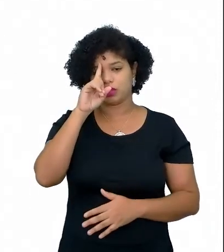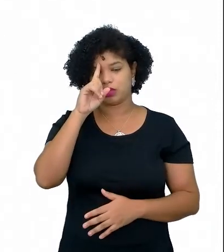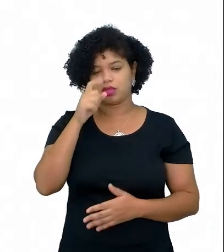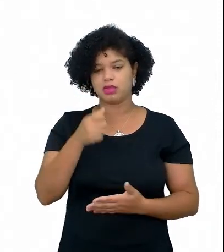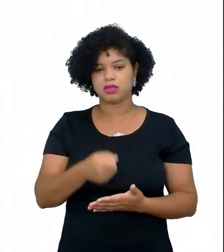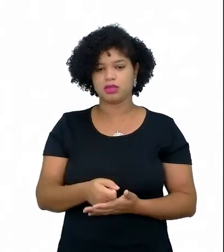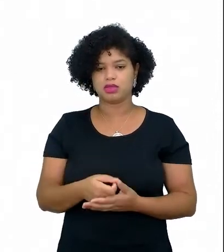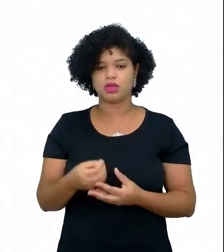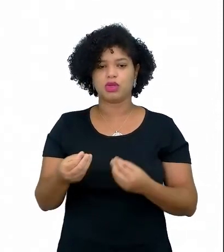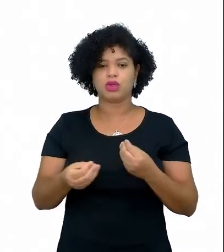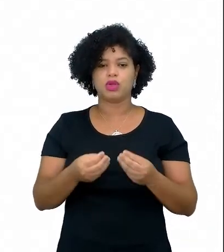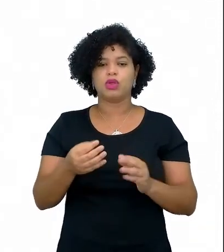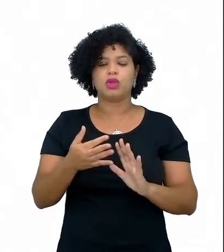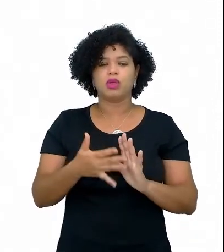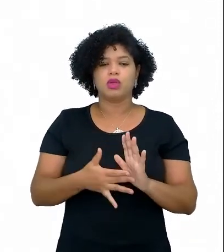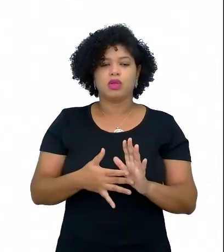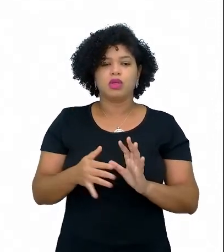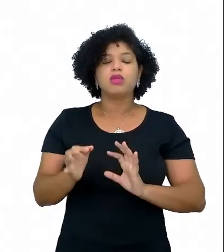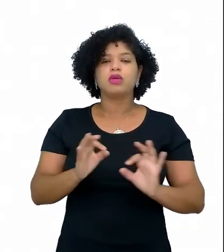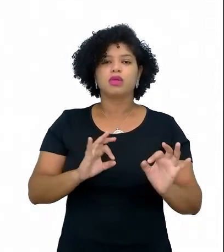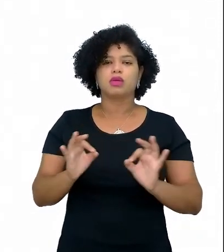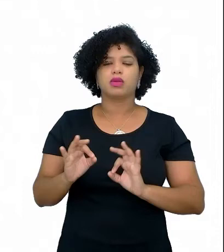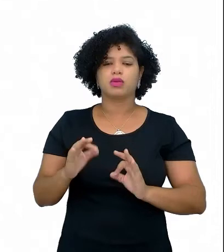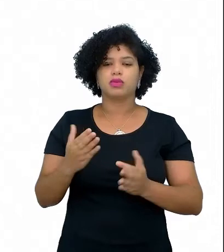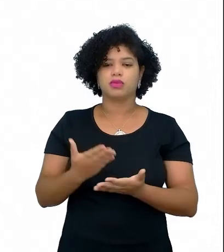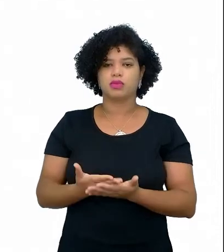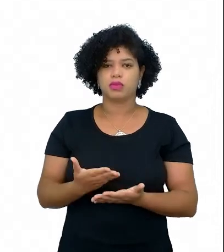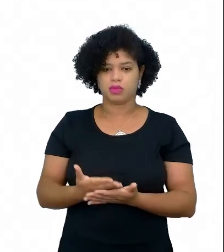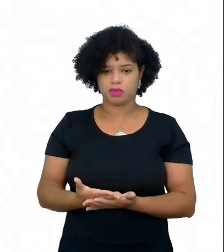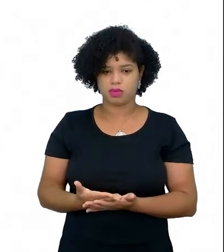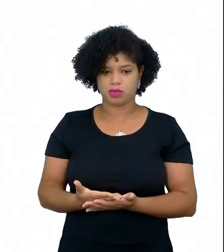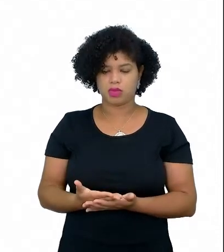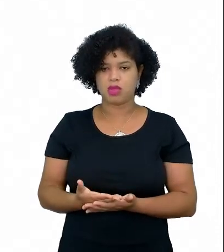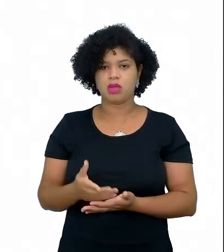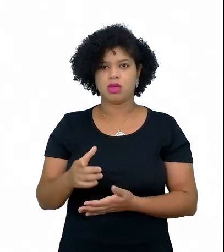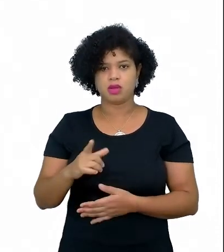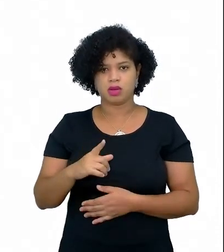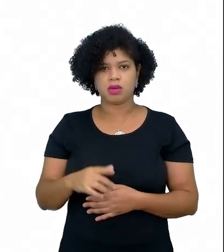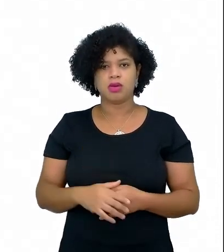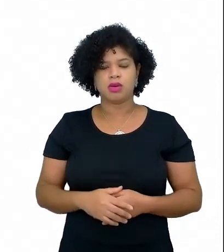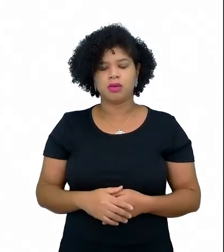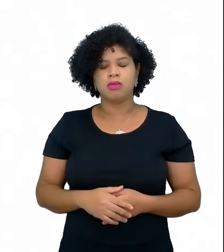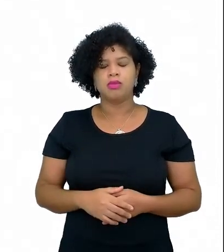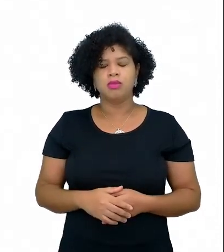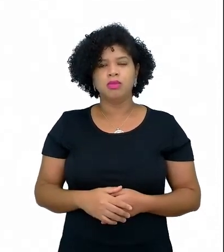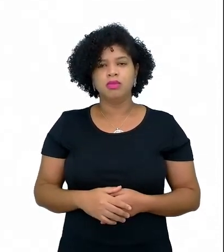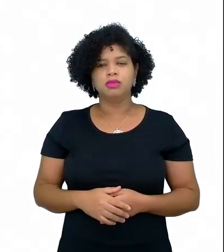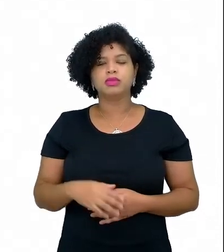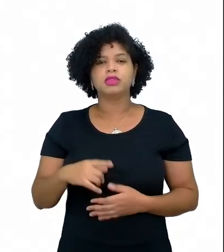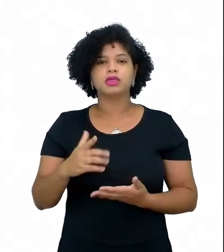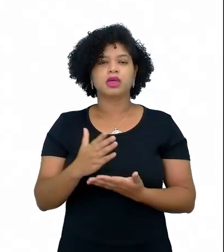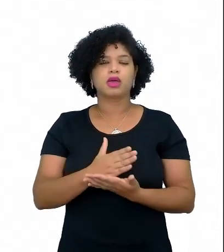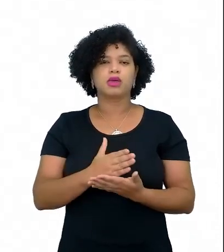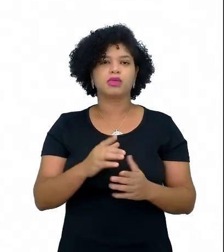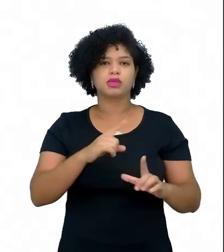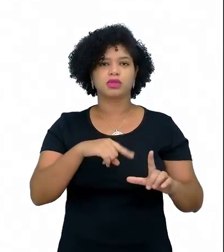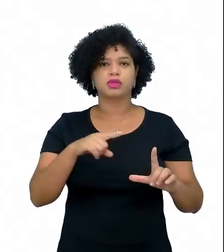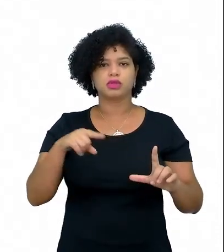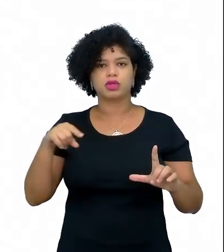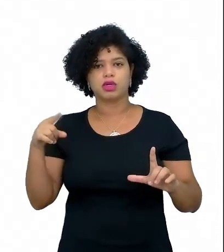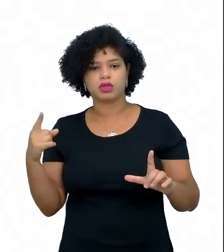reflita sobre o planejamento, depois sobre a aula. Quando eu falo definir indicadores para o professor, eu defino os meus indicadores e os